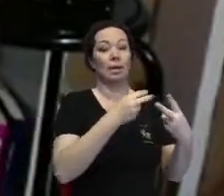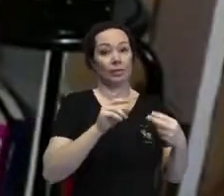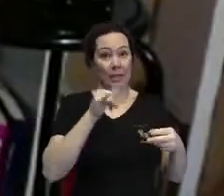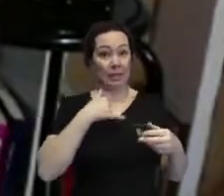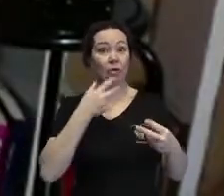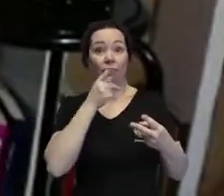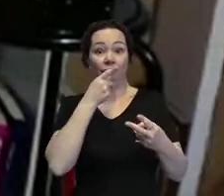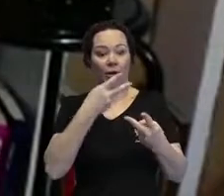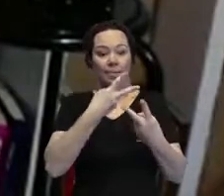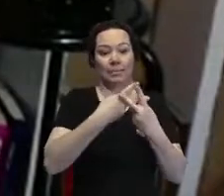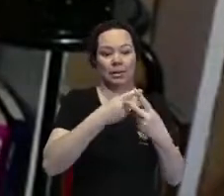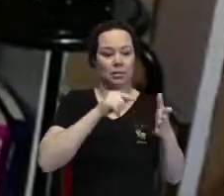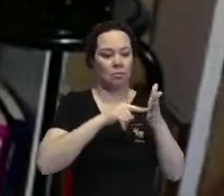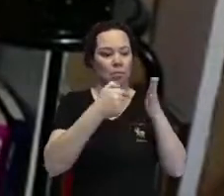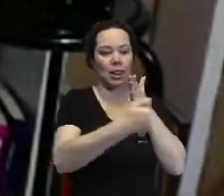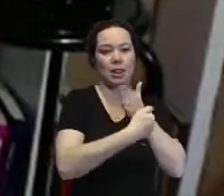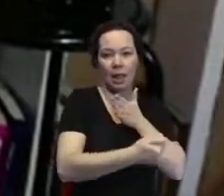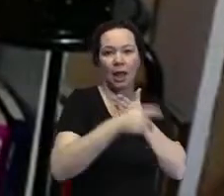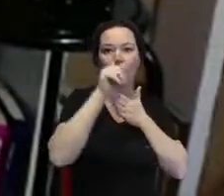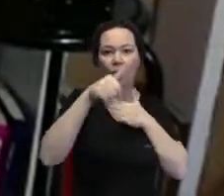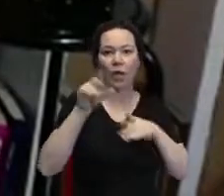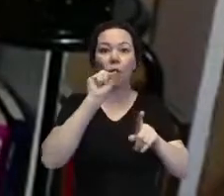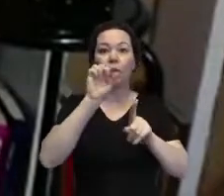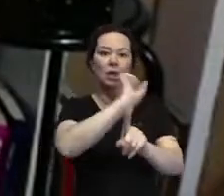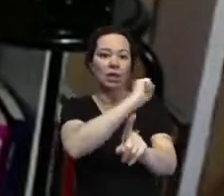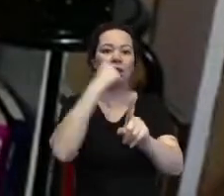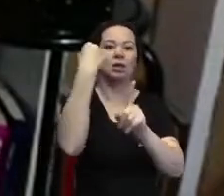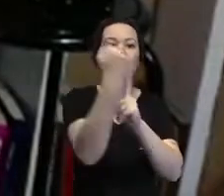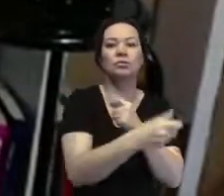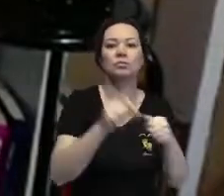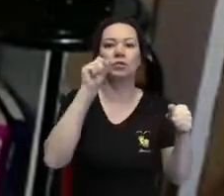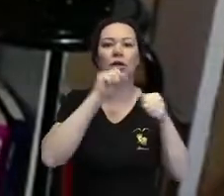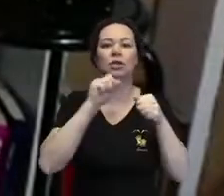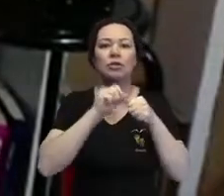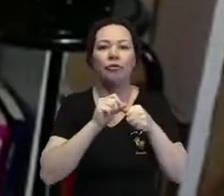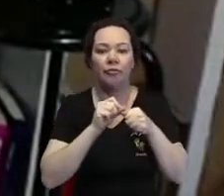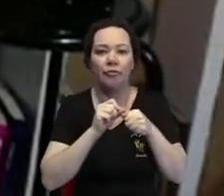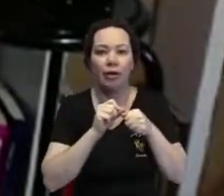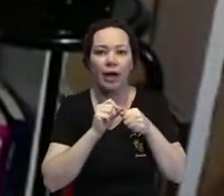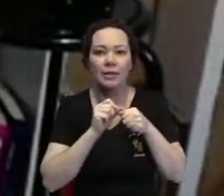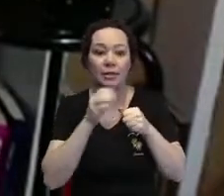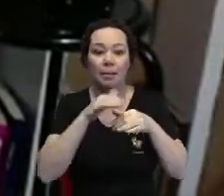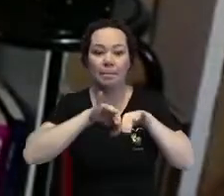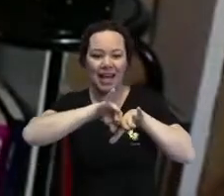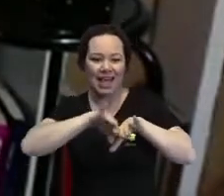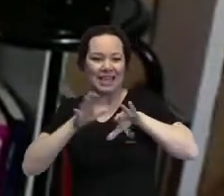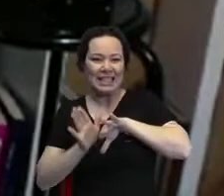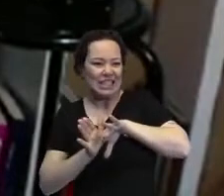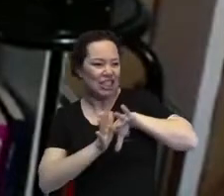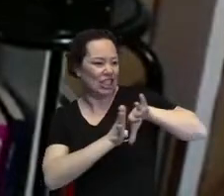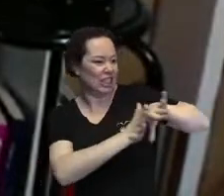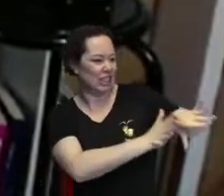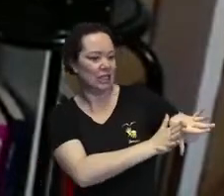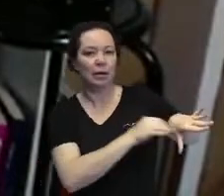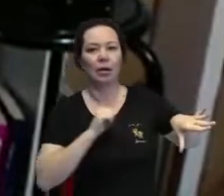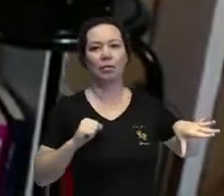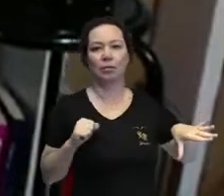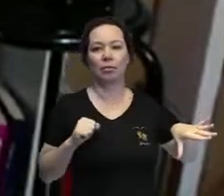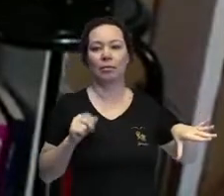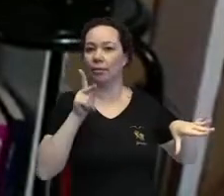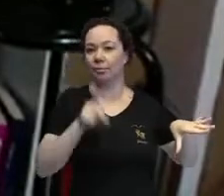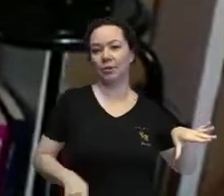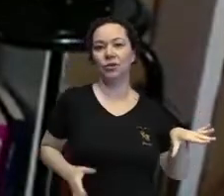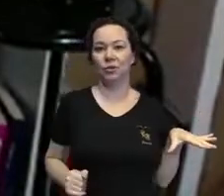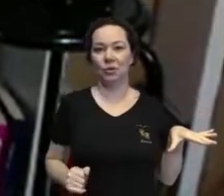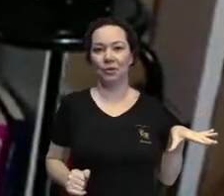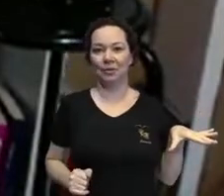nos cercam, elas criam precedentes para que nós fiquemos aprisionados. Porque vamos ser sinceros, nenhum